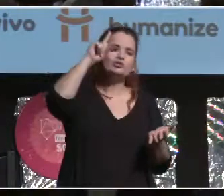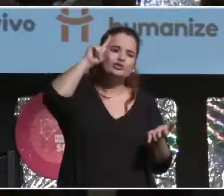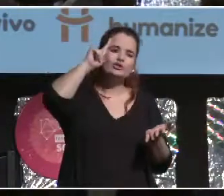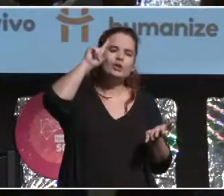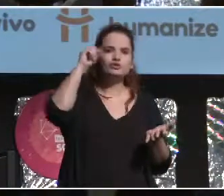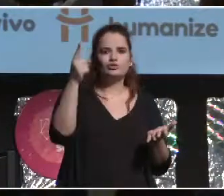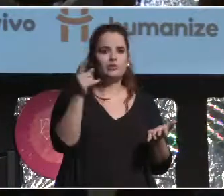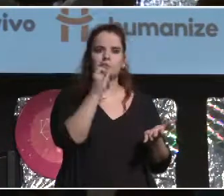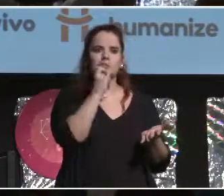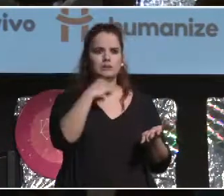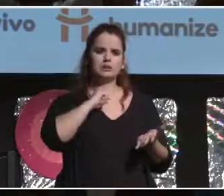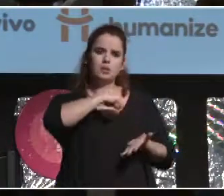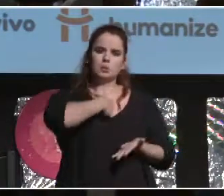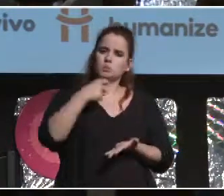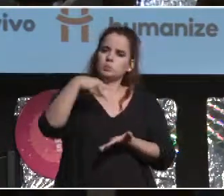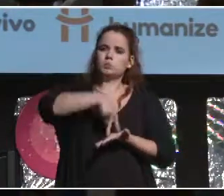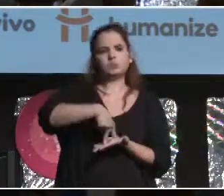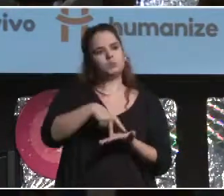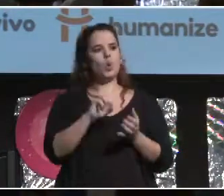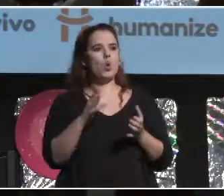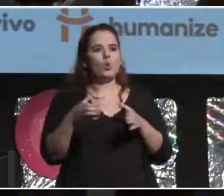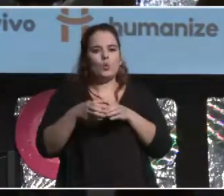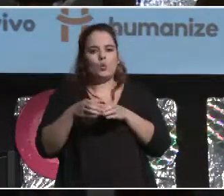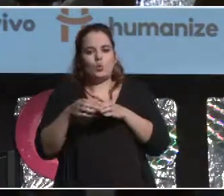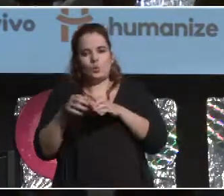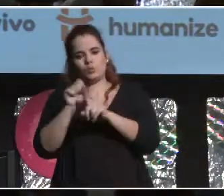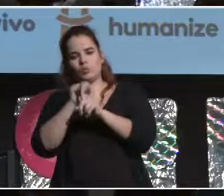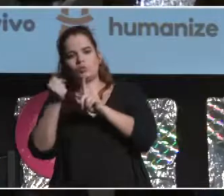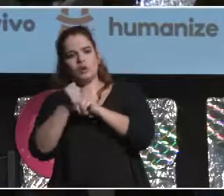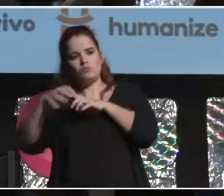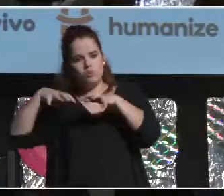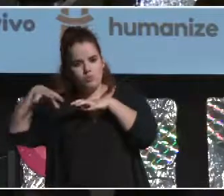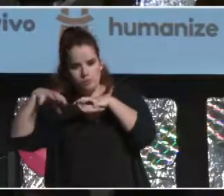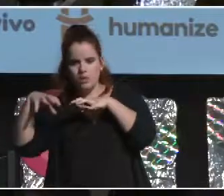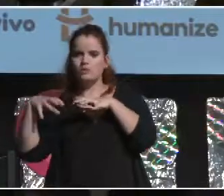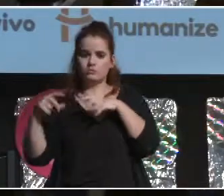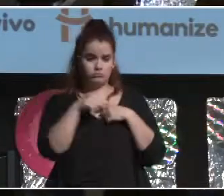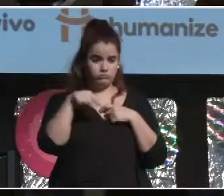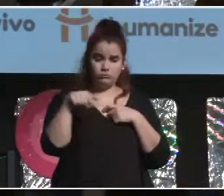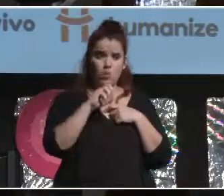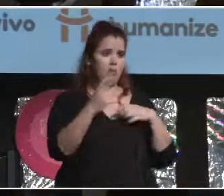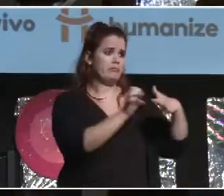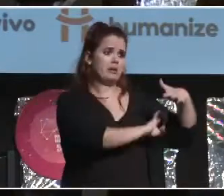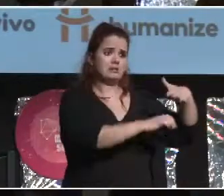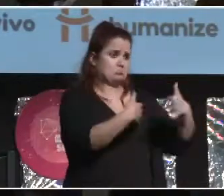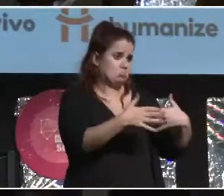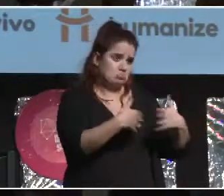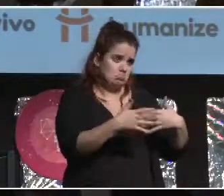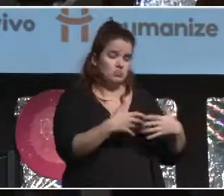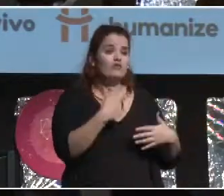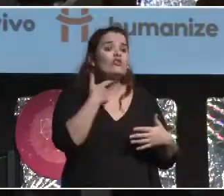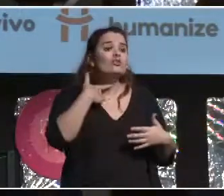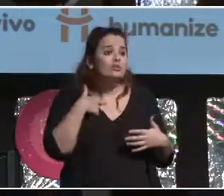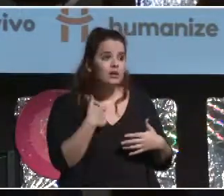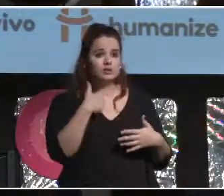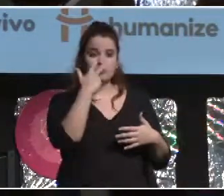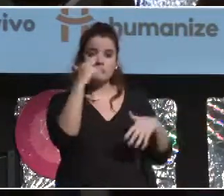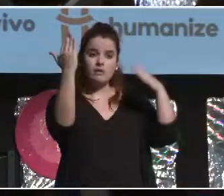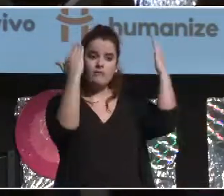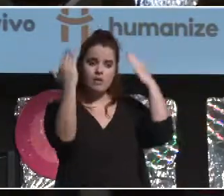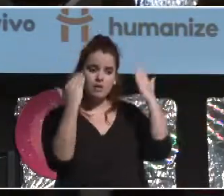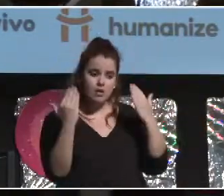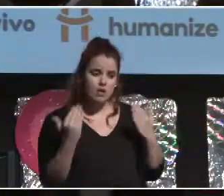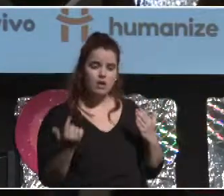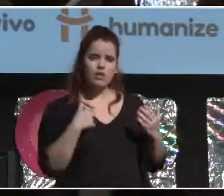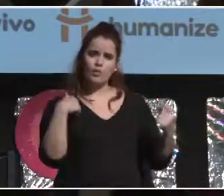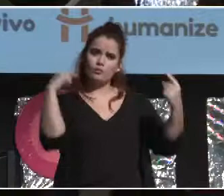como ativistas, organizações sociais, empresas, que querem de alguma forma avaliar a sua contribuição para esses objetivos